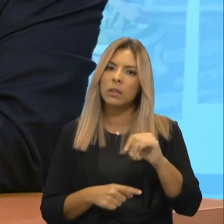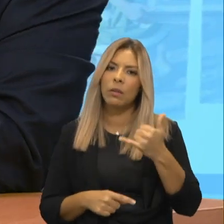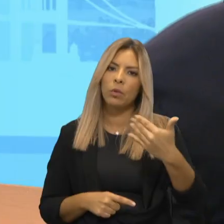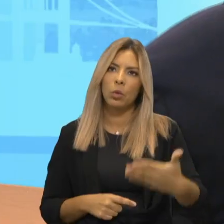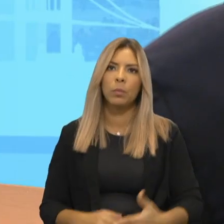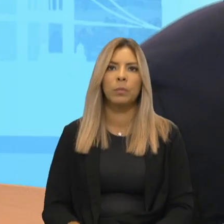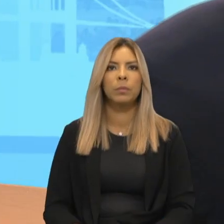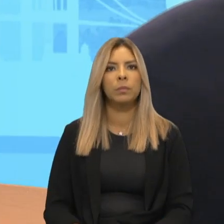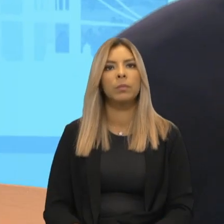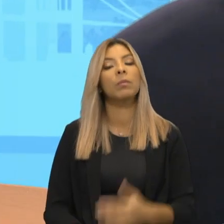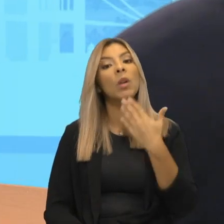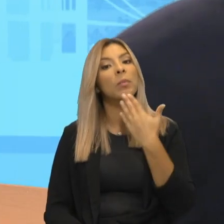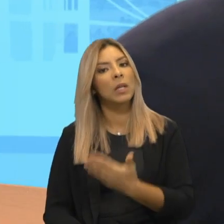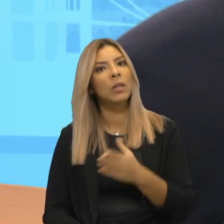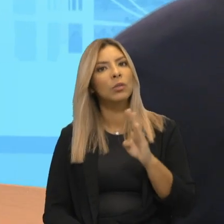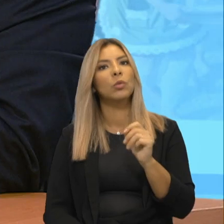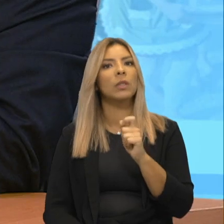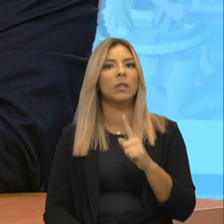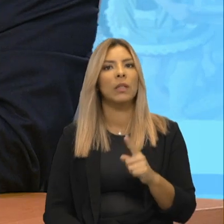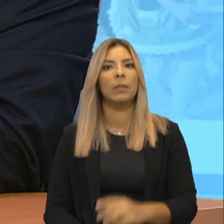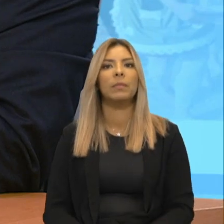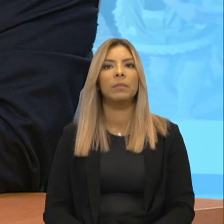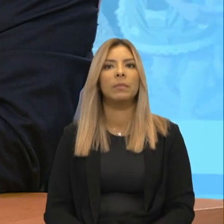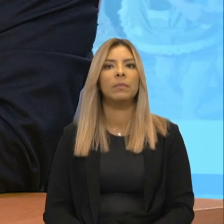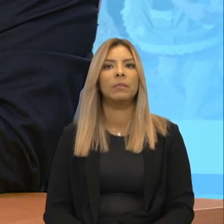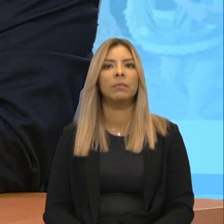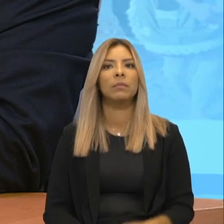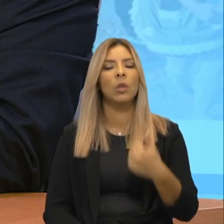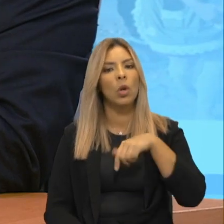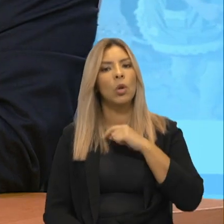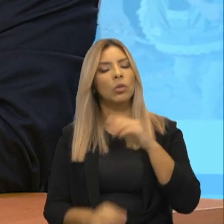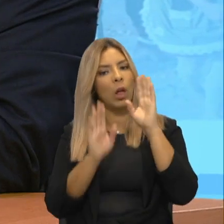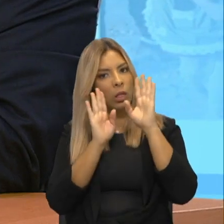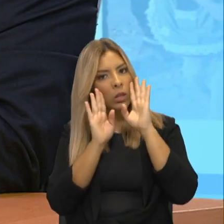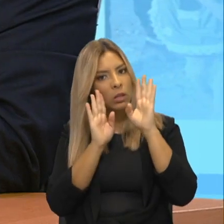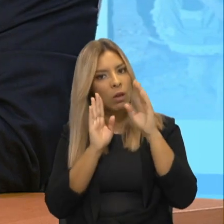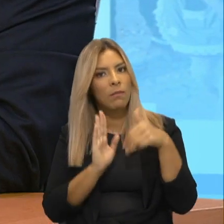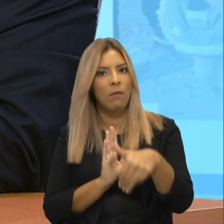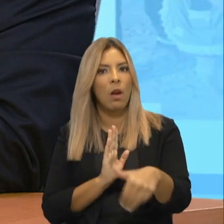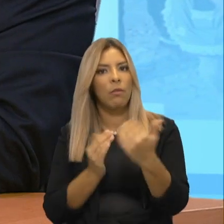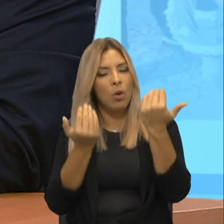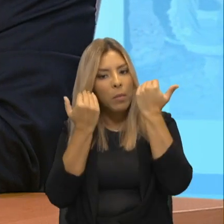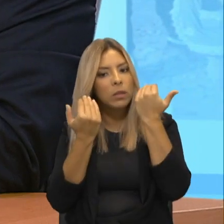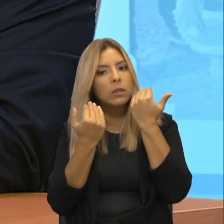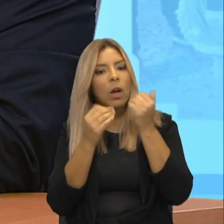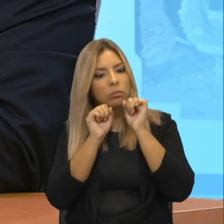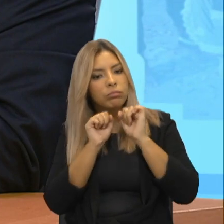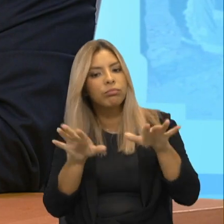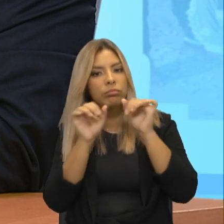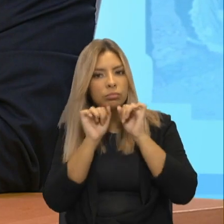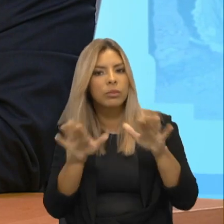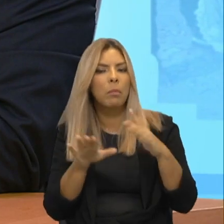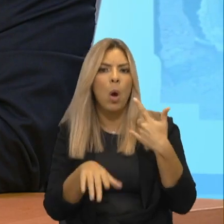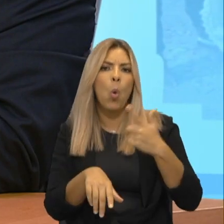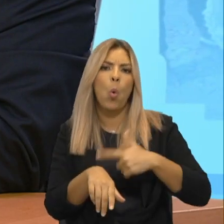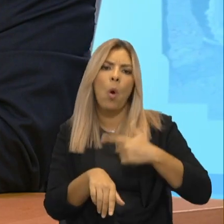bem, obrigado José Eduardo Franco. Estaremos atentos também a toda a informação que for saindo, porque ainda estamos a alguma